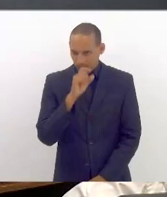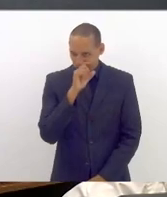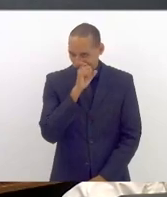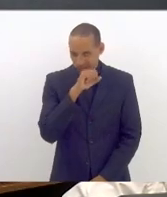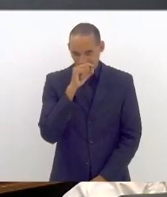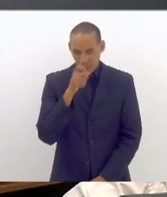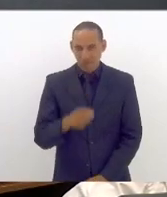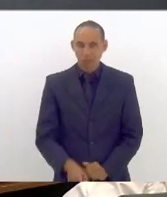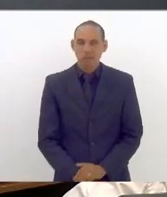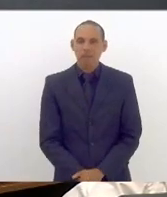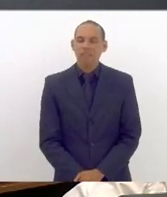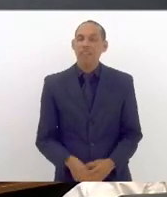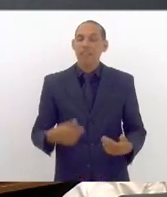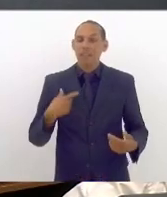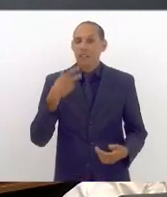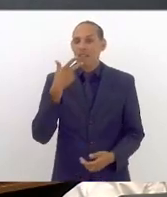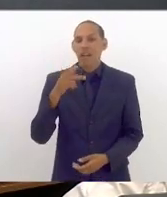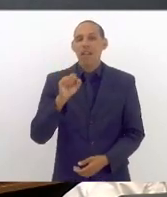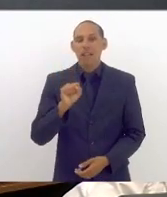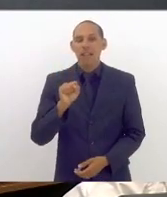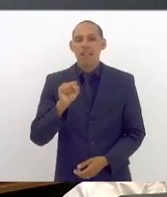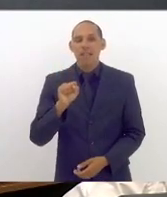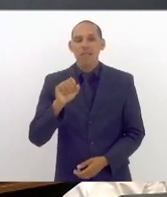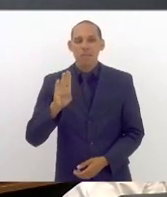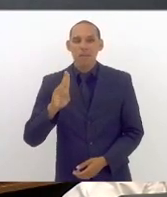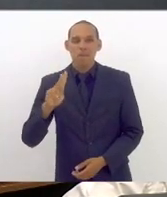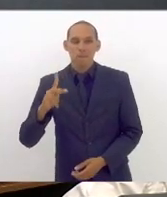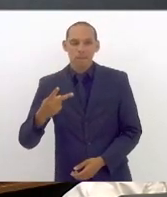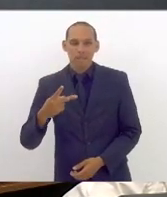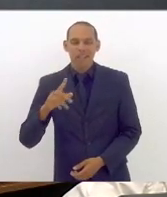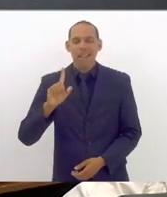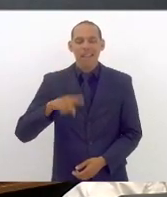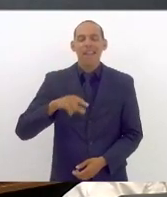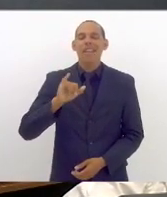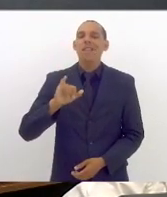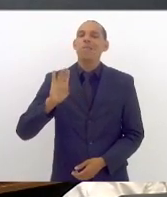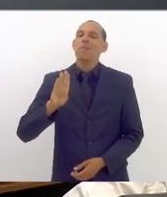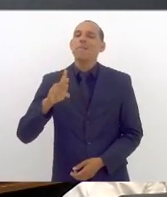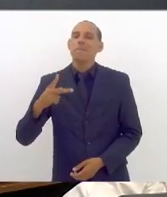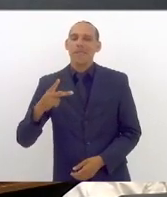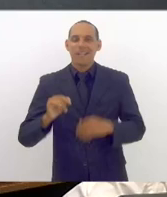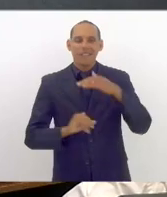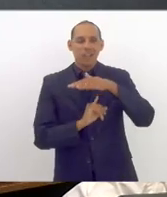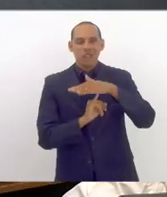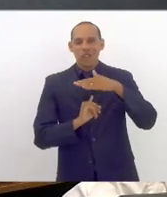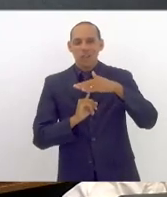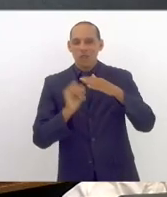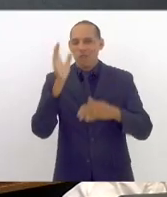eu disse SBP mas é IBP Instituto Brasileiro de petróleo